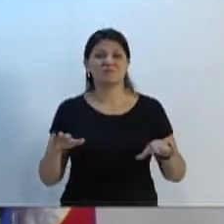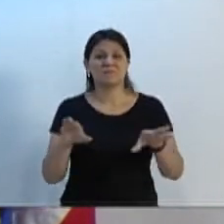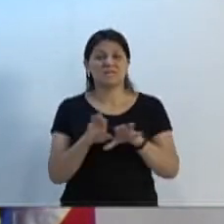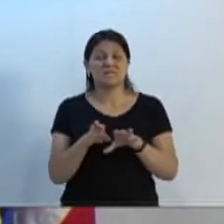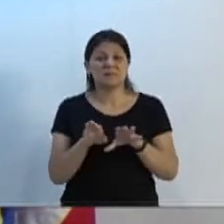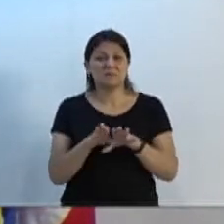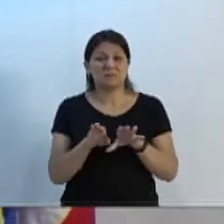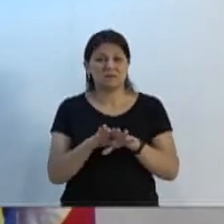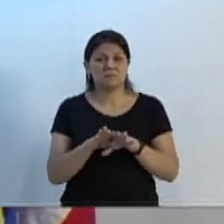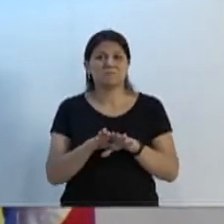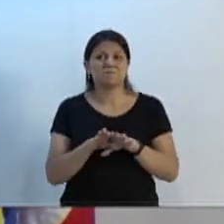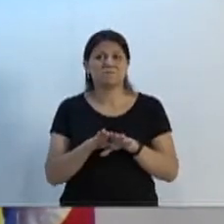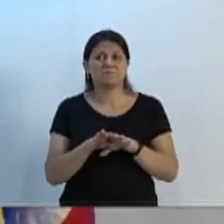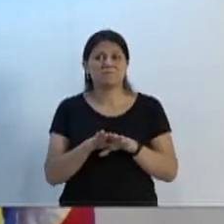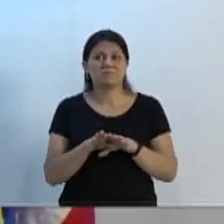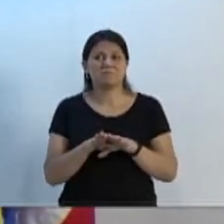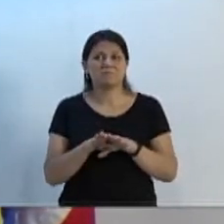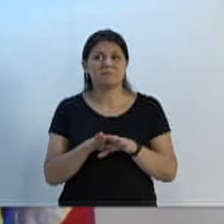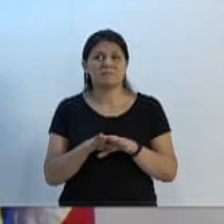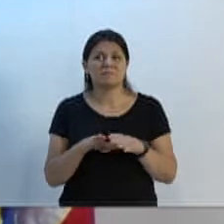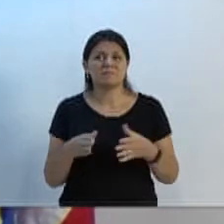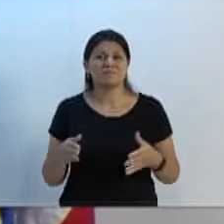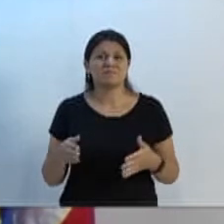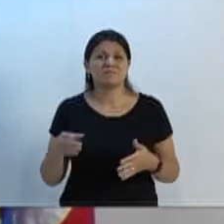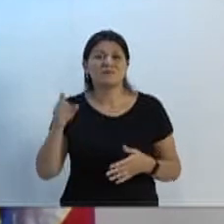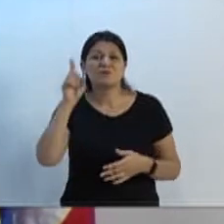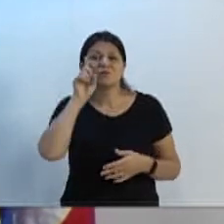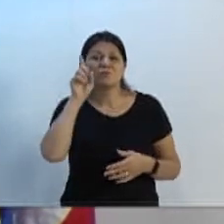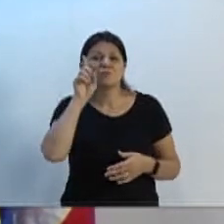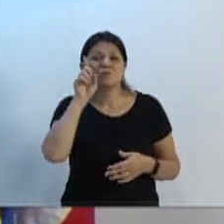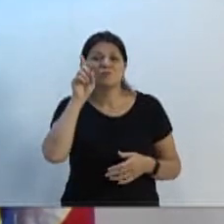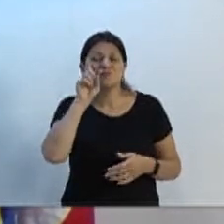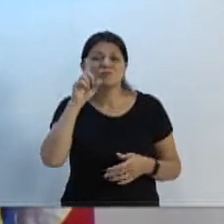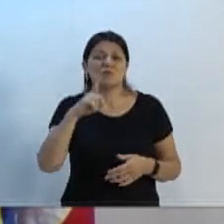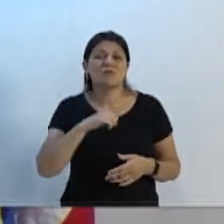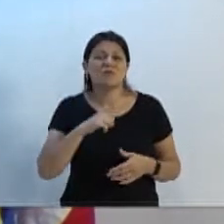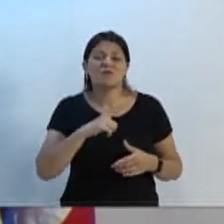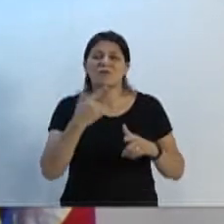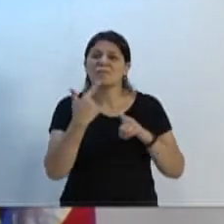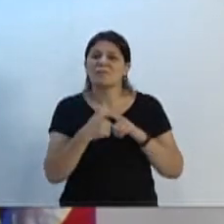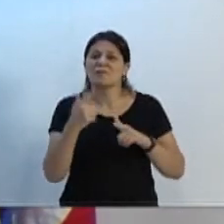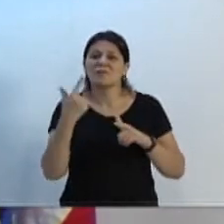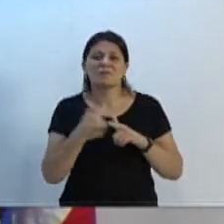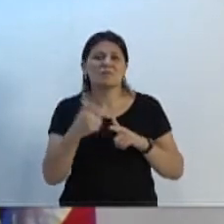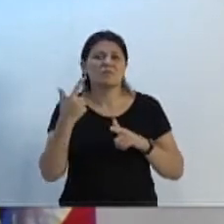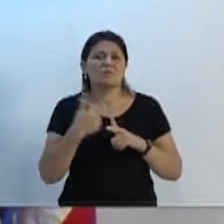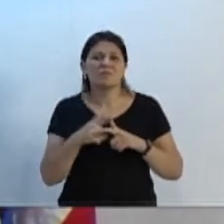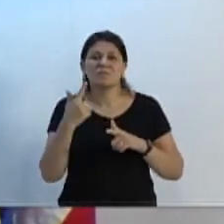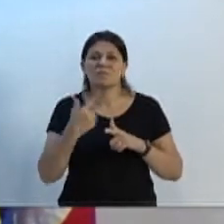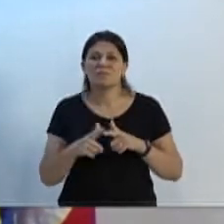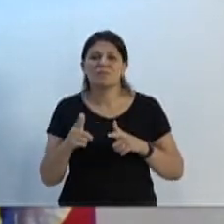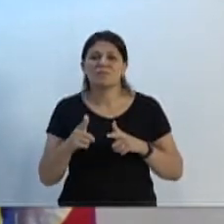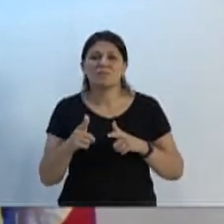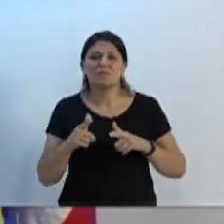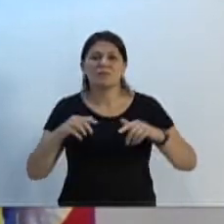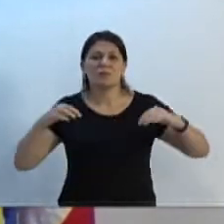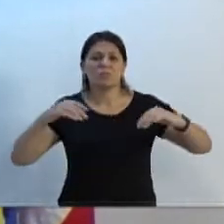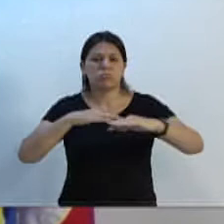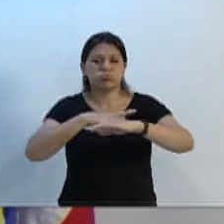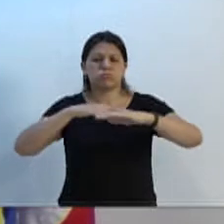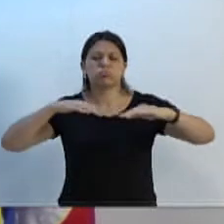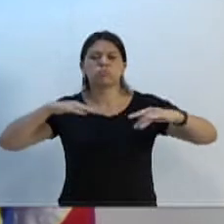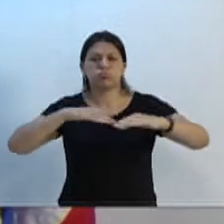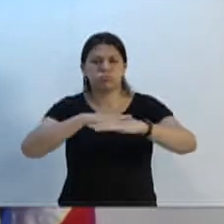produção é diariamente prejudicada pela questão do trânsito na